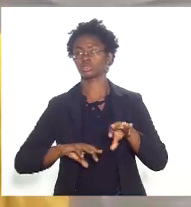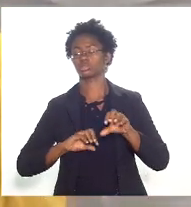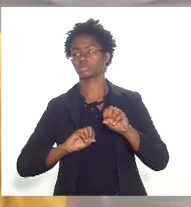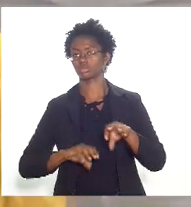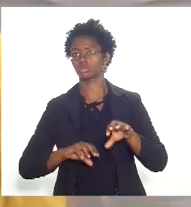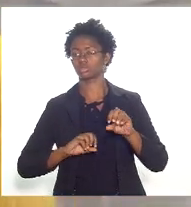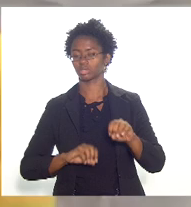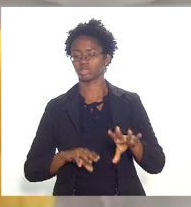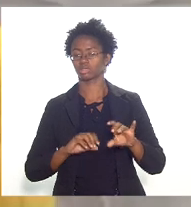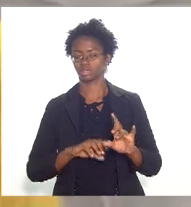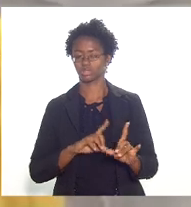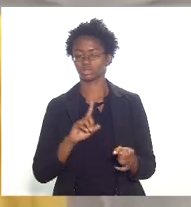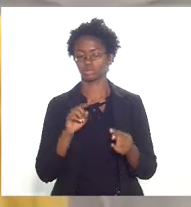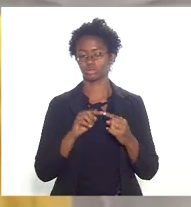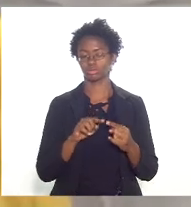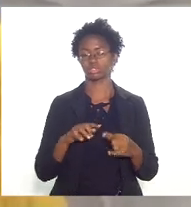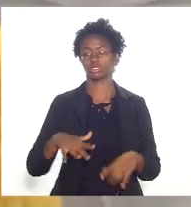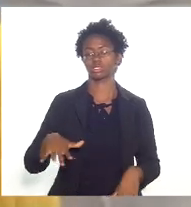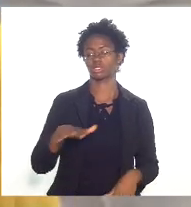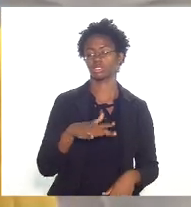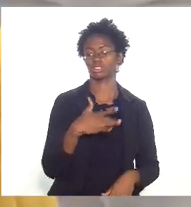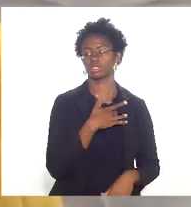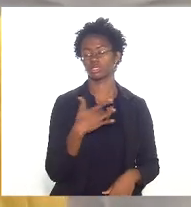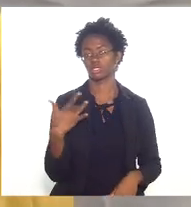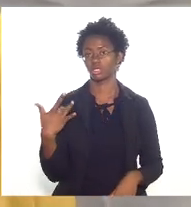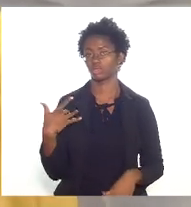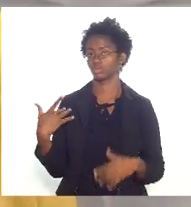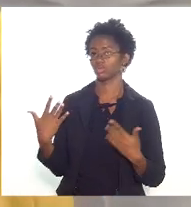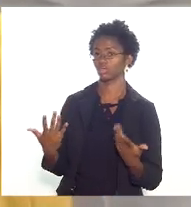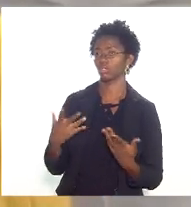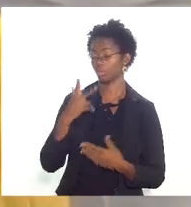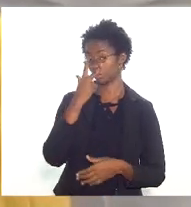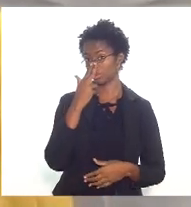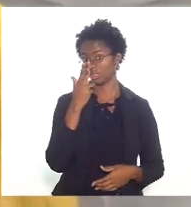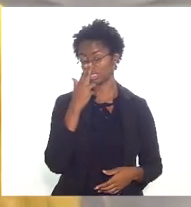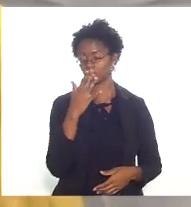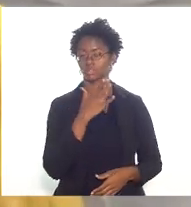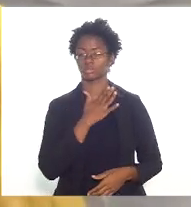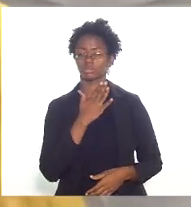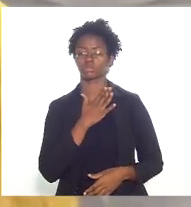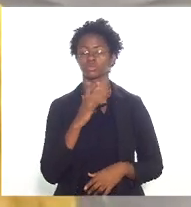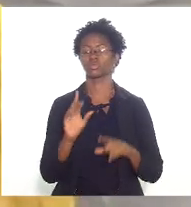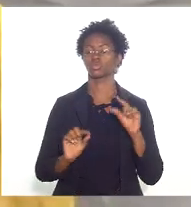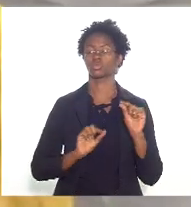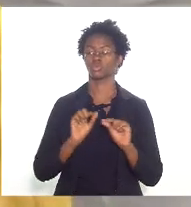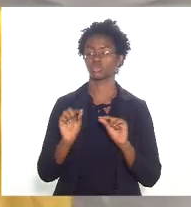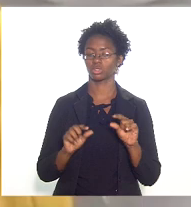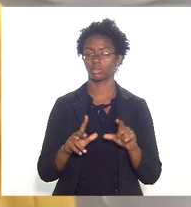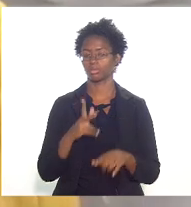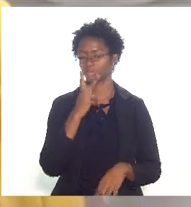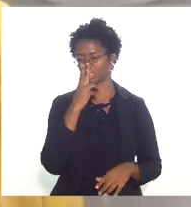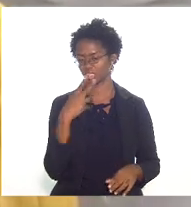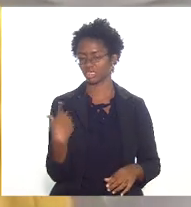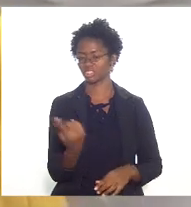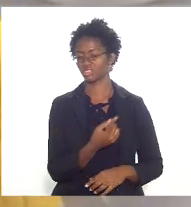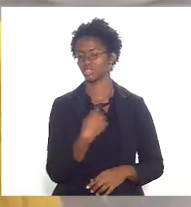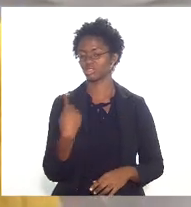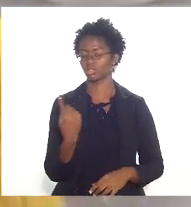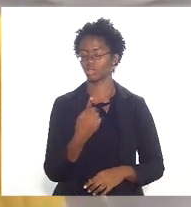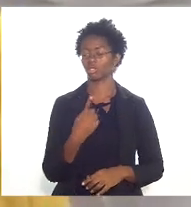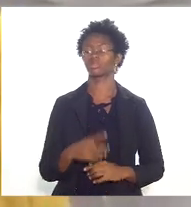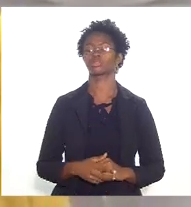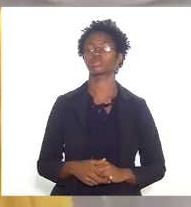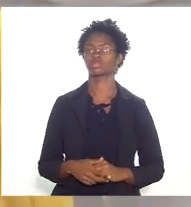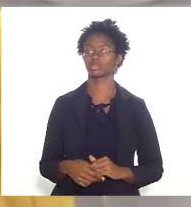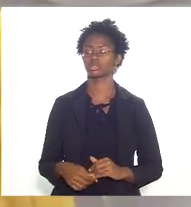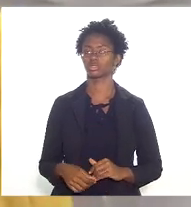determina a área da saúde Então me parece que é da nossa parte uma imprudência